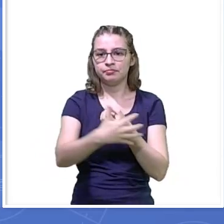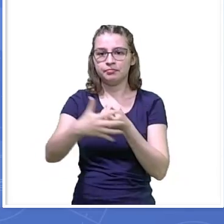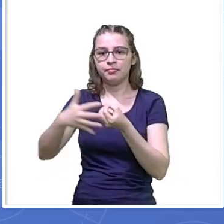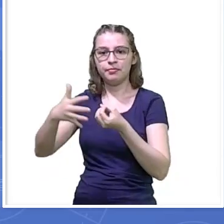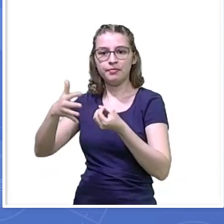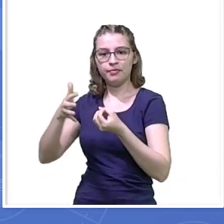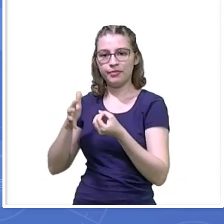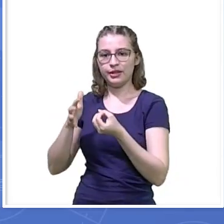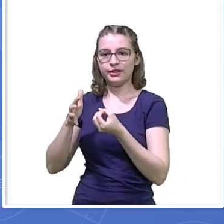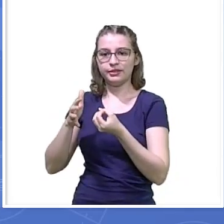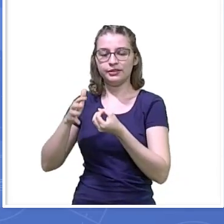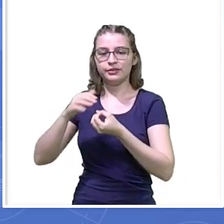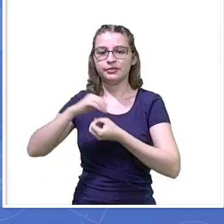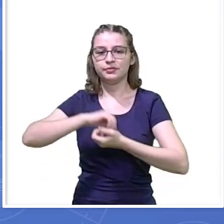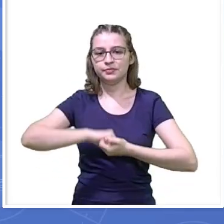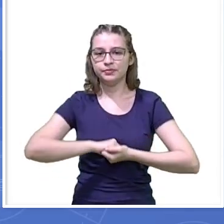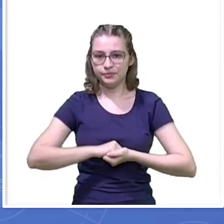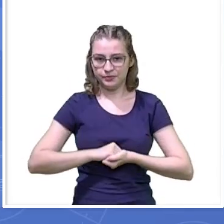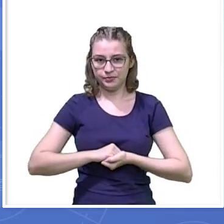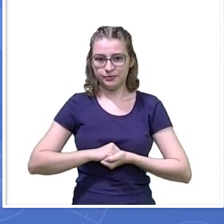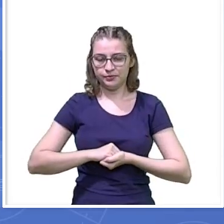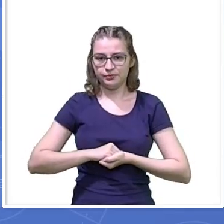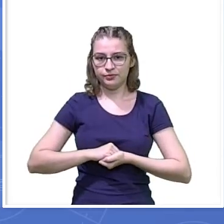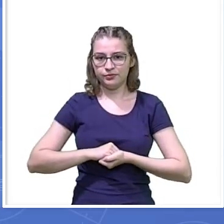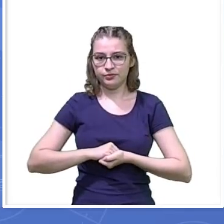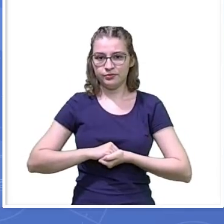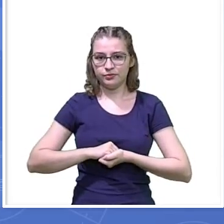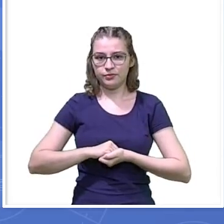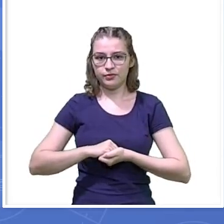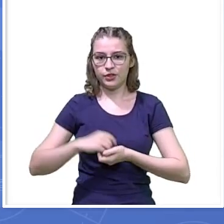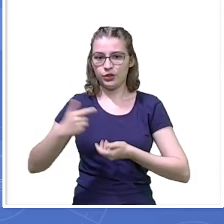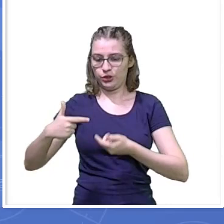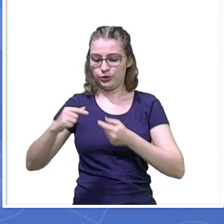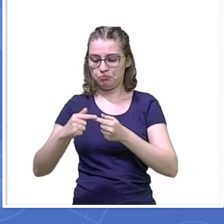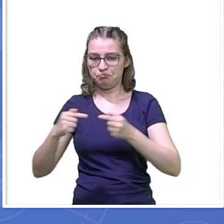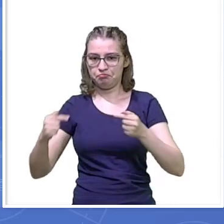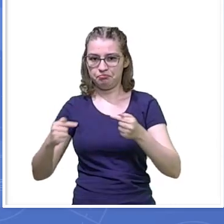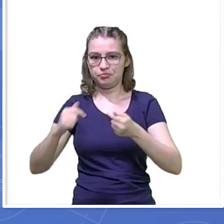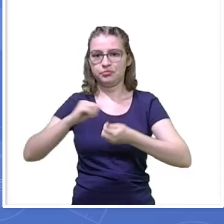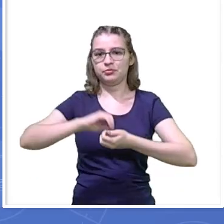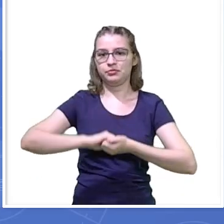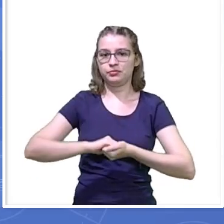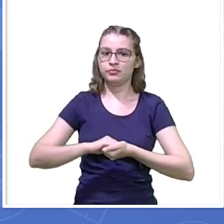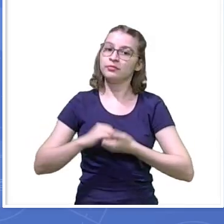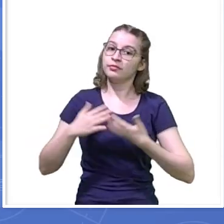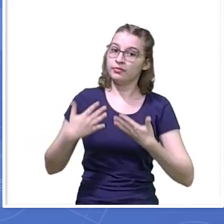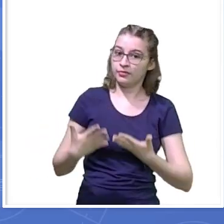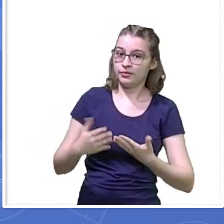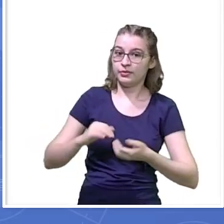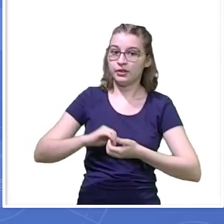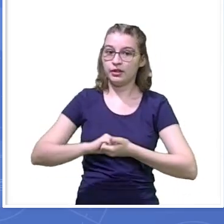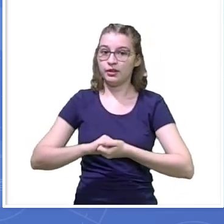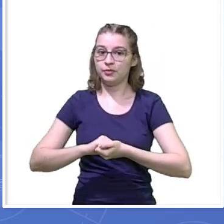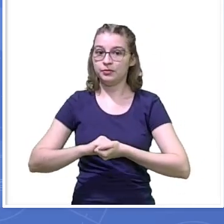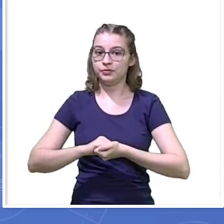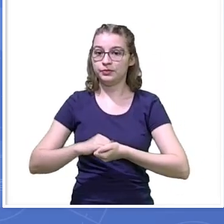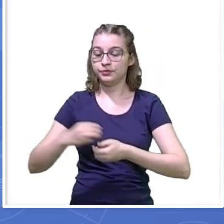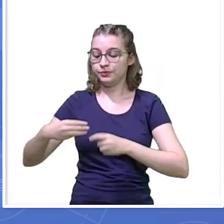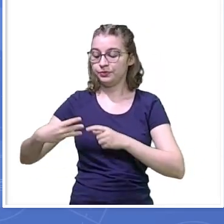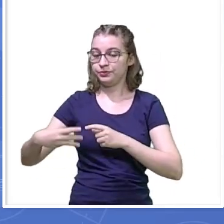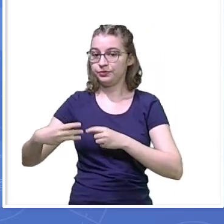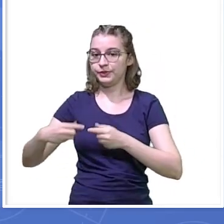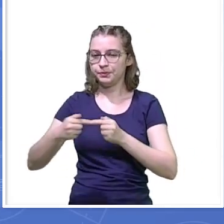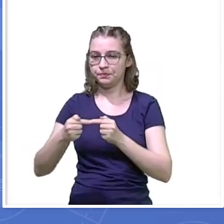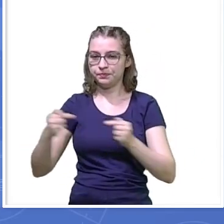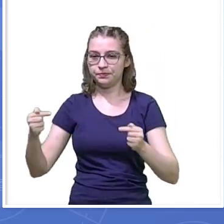Terra, né? Então a resposta aí, no caso, é paralelo. Além disso, a resposta aqui que